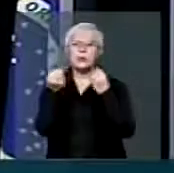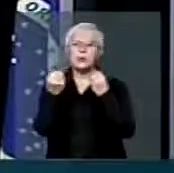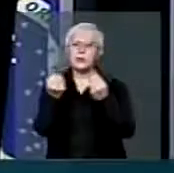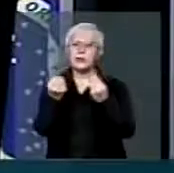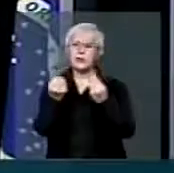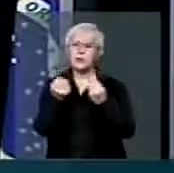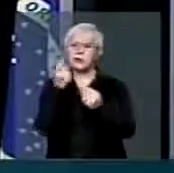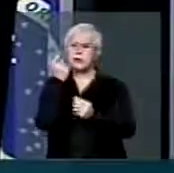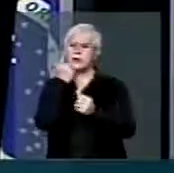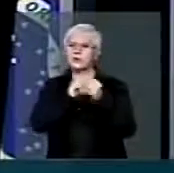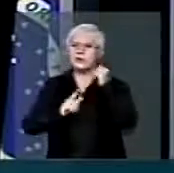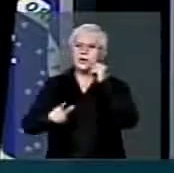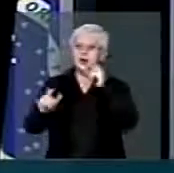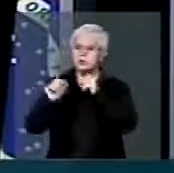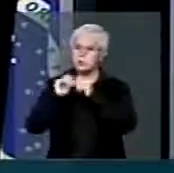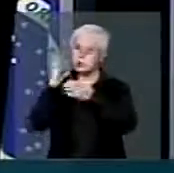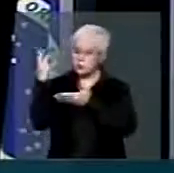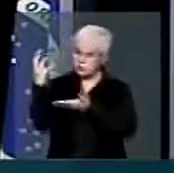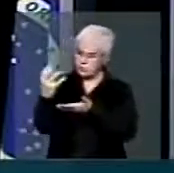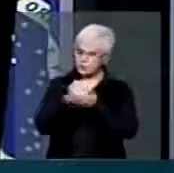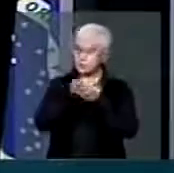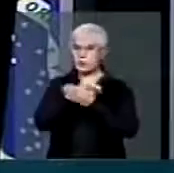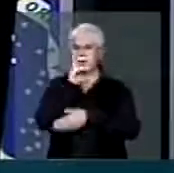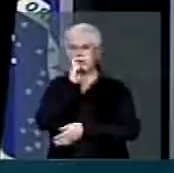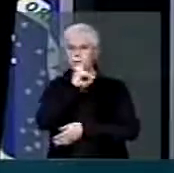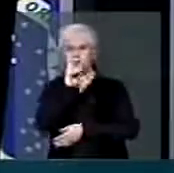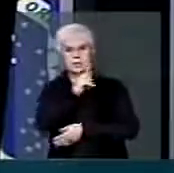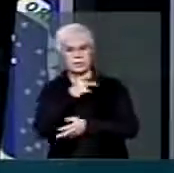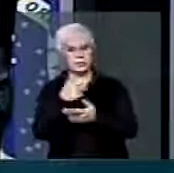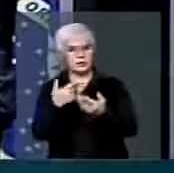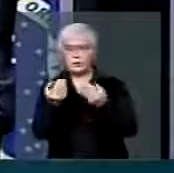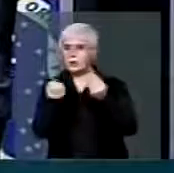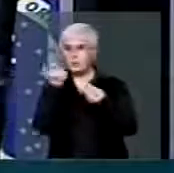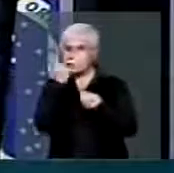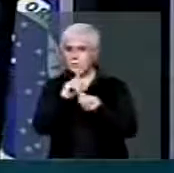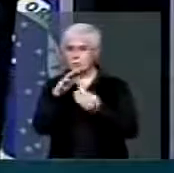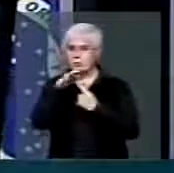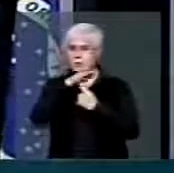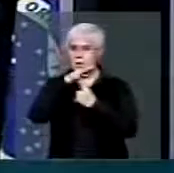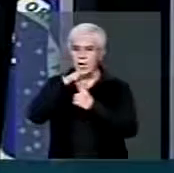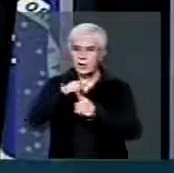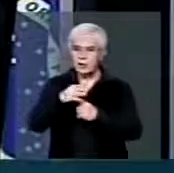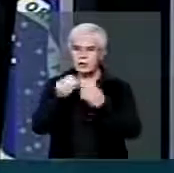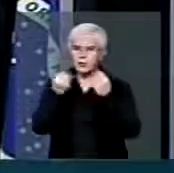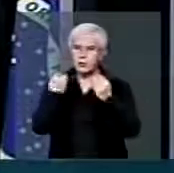para fazer socorro de emergência, de urgência, para